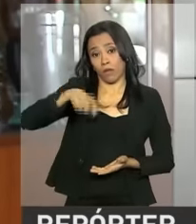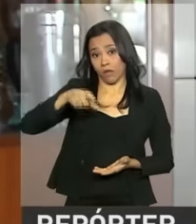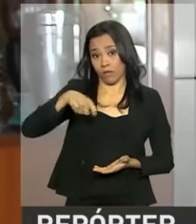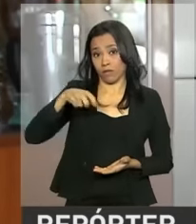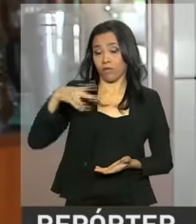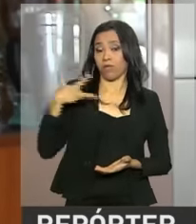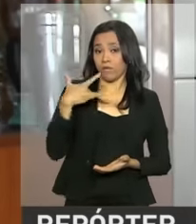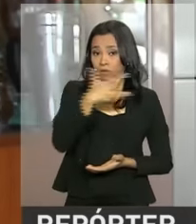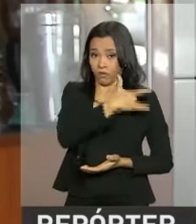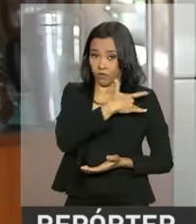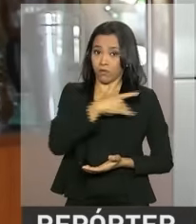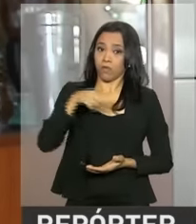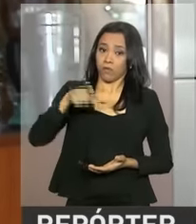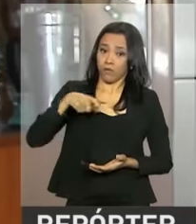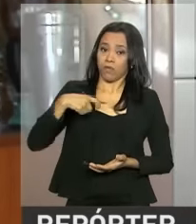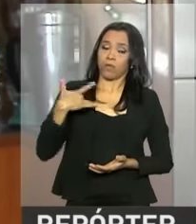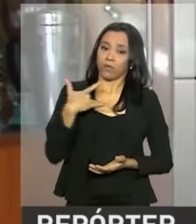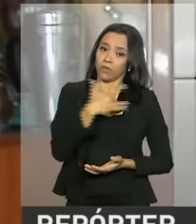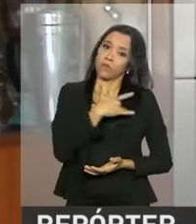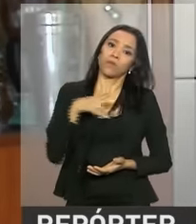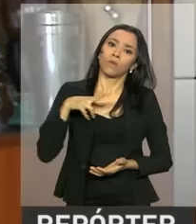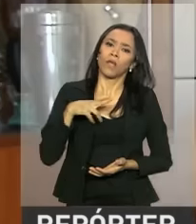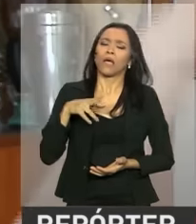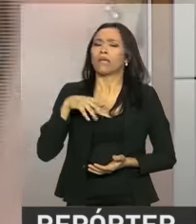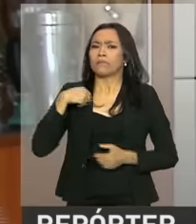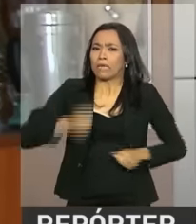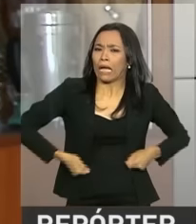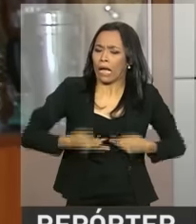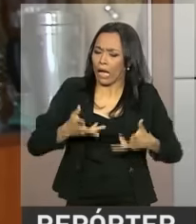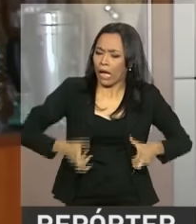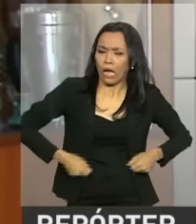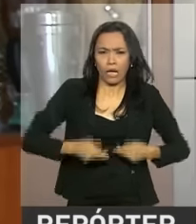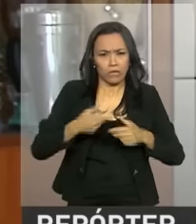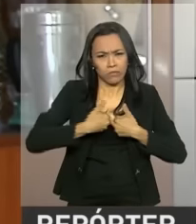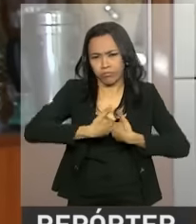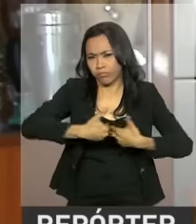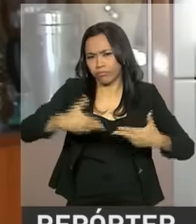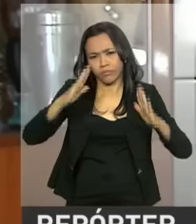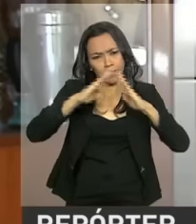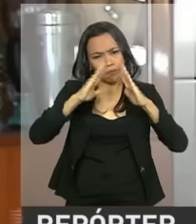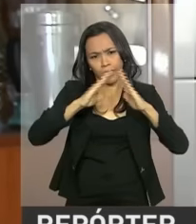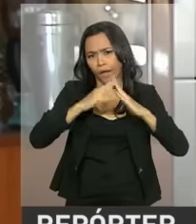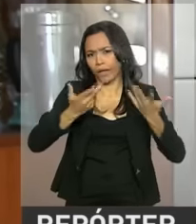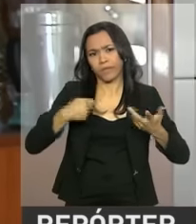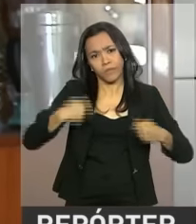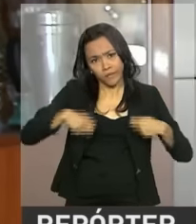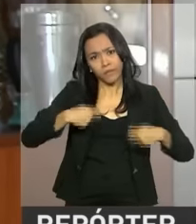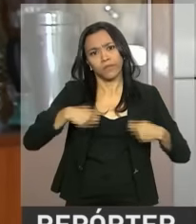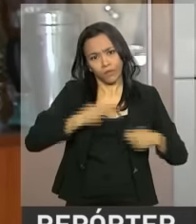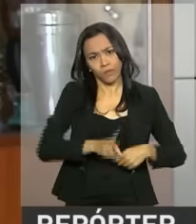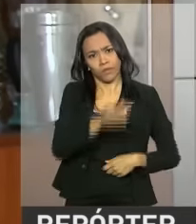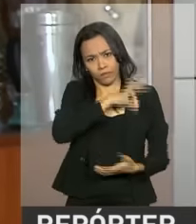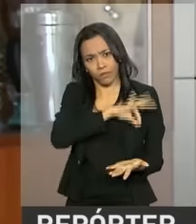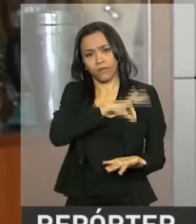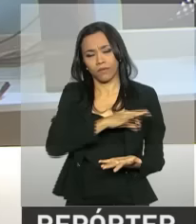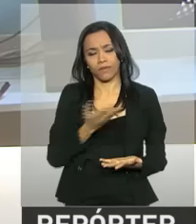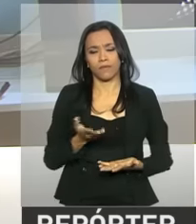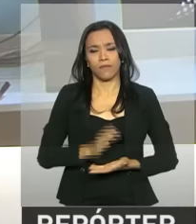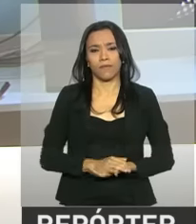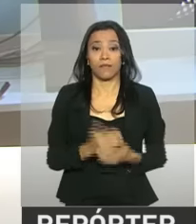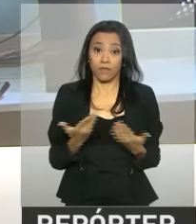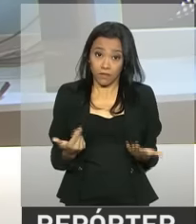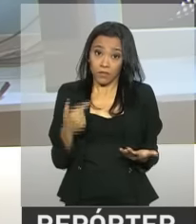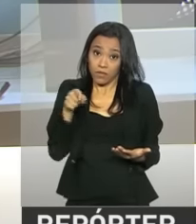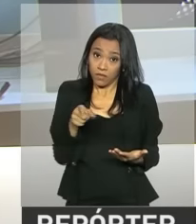medicações que você gasta muito você tem todos os gastos dentro da sua casa que você precisa continuar com seu salário e